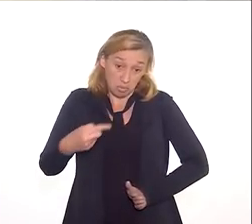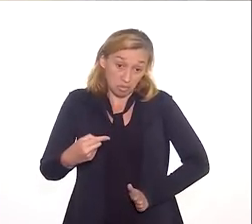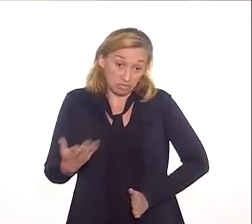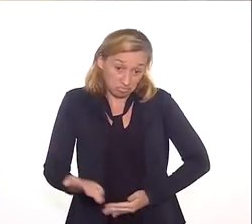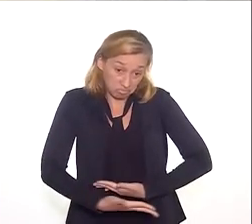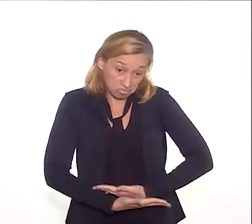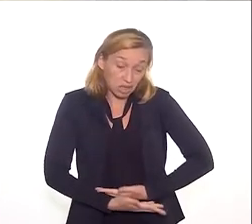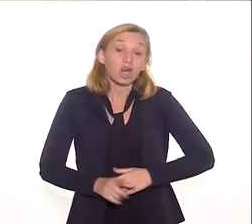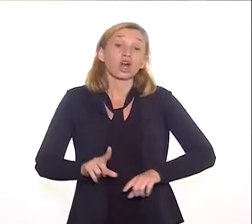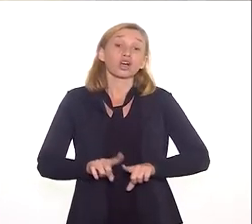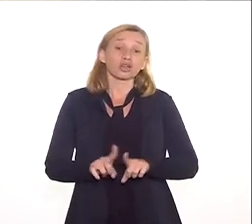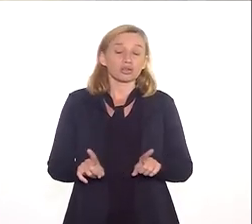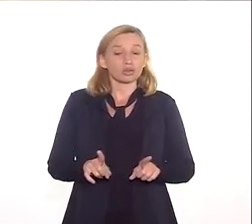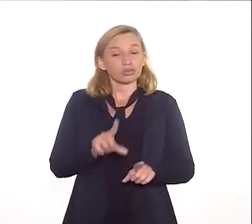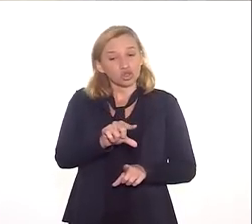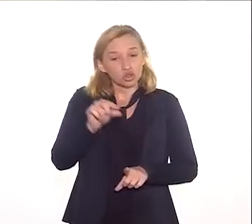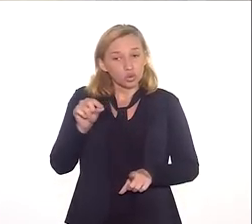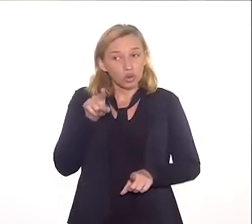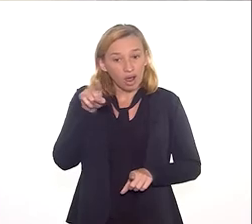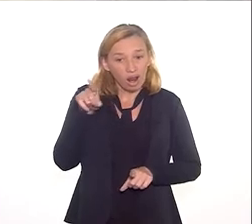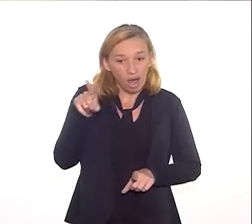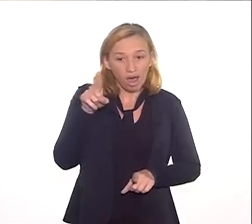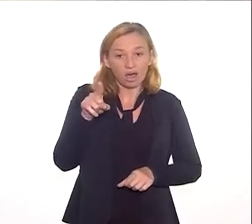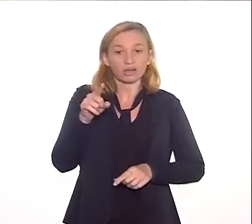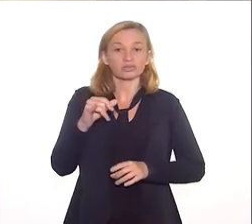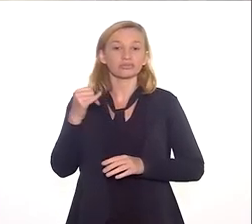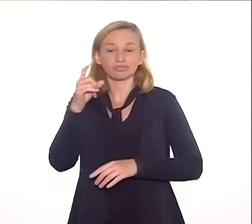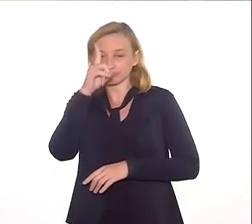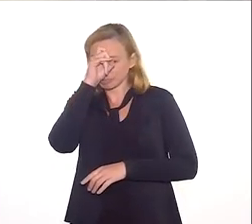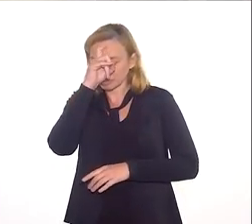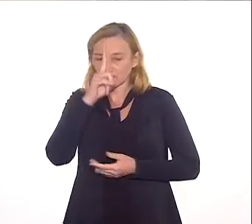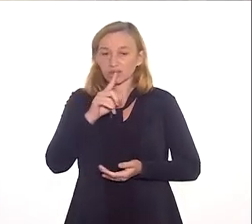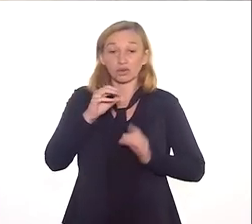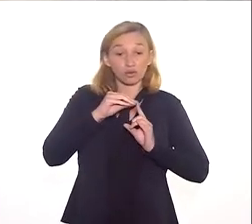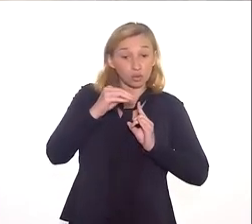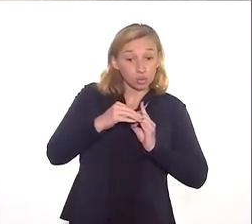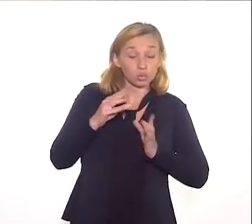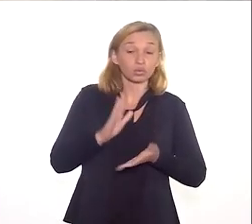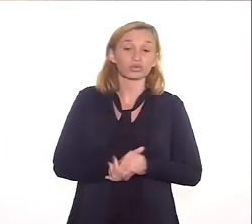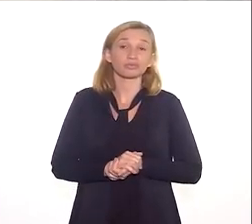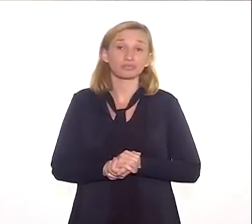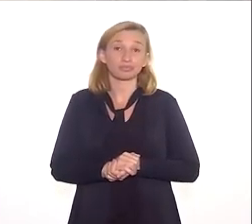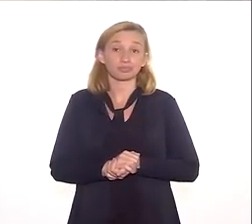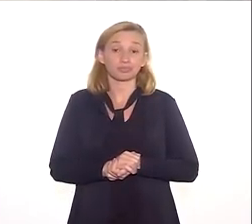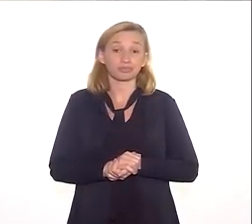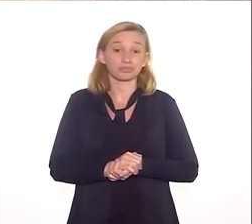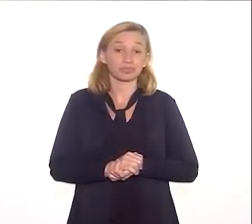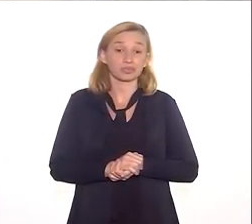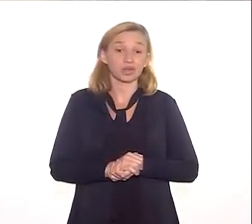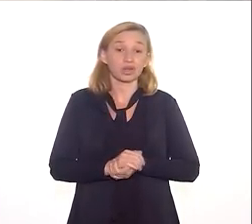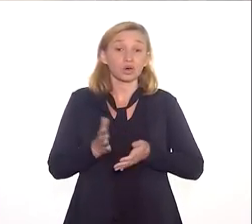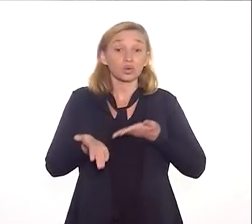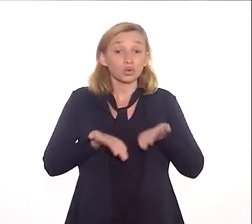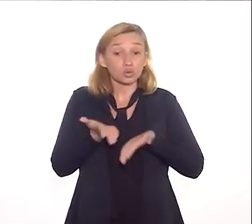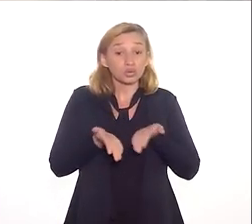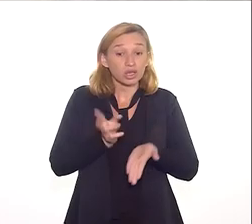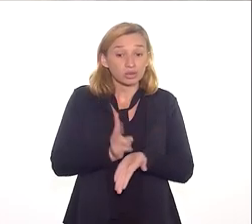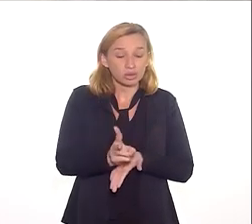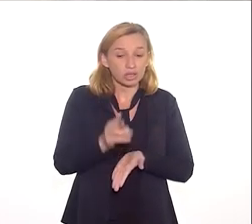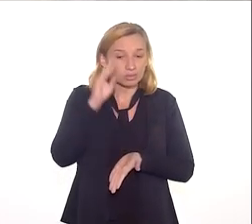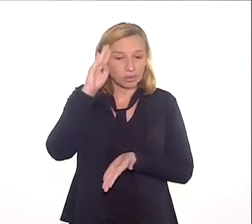bebê nasce. Então, nós tomamos uma decisão lá no Instituto Fernandes Figueira da Fiocruz, que foi de manter